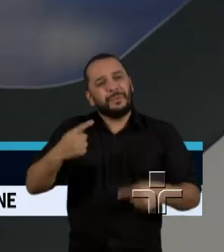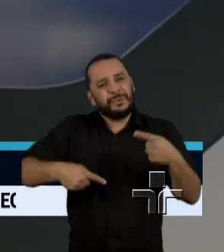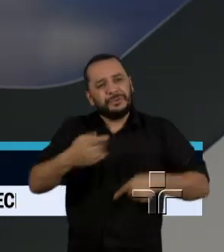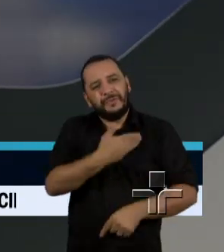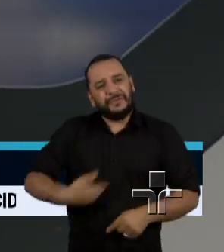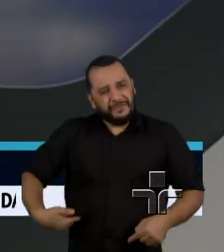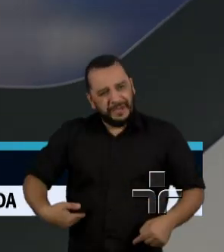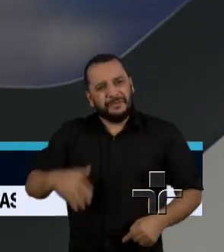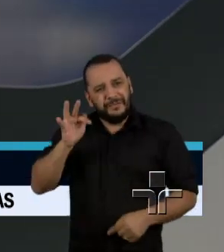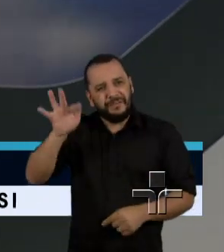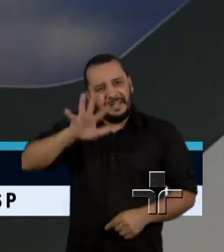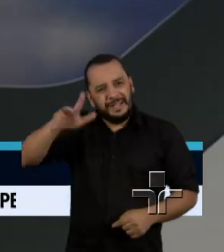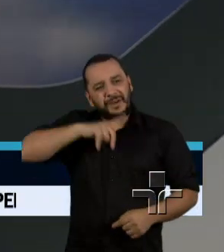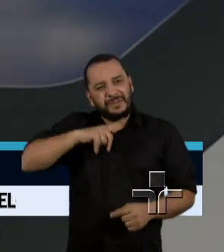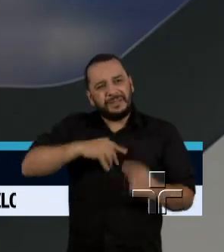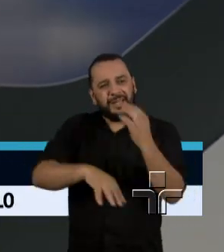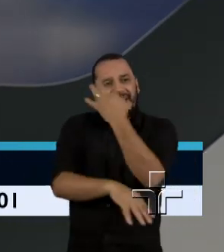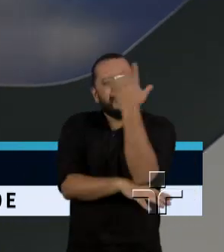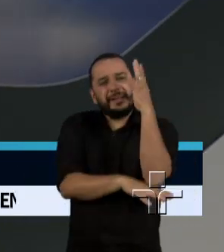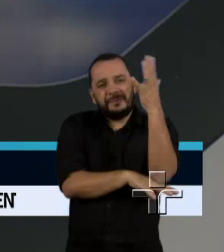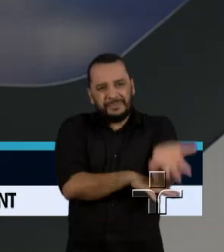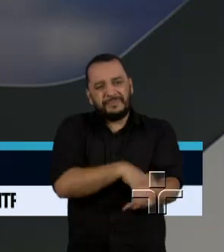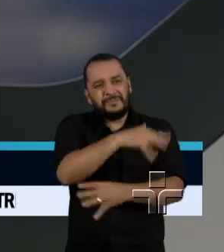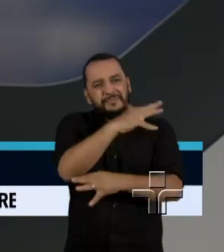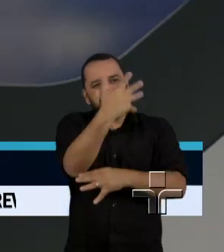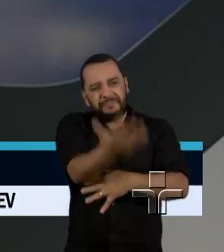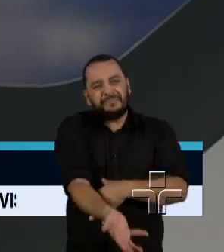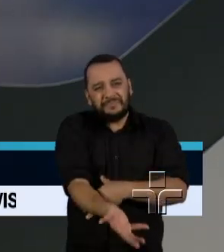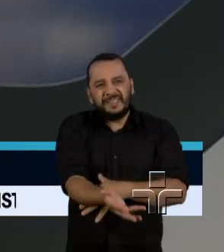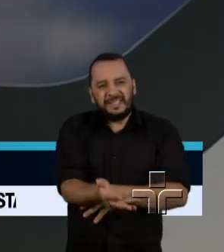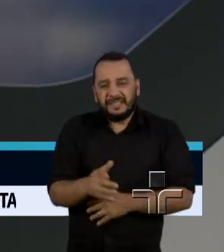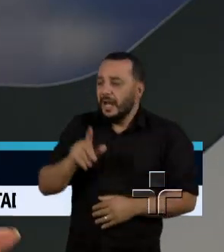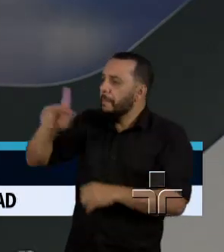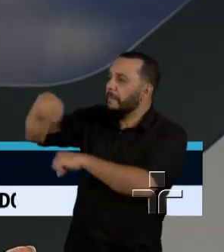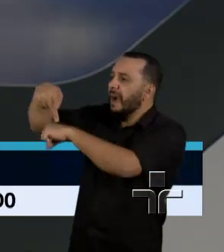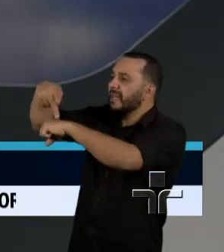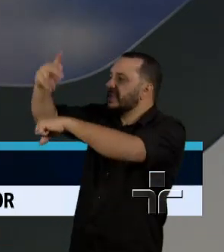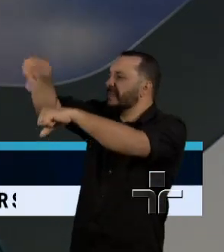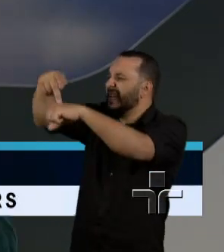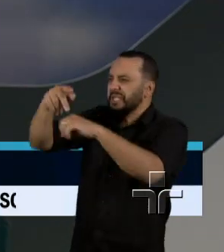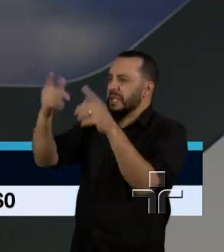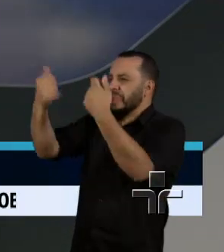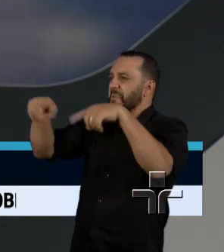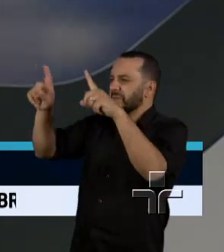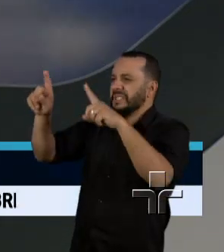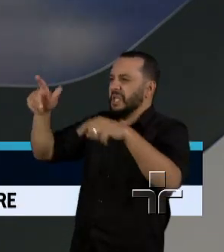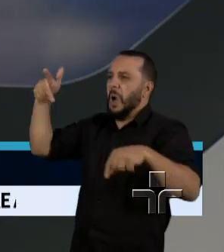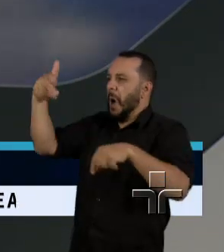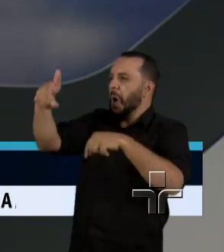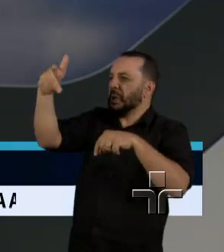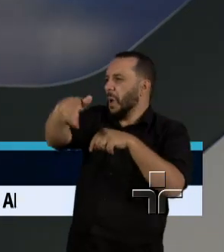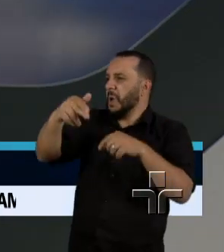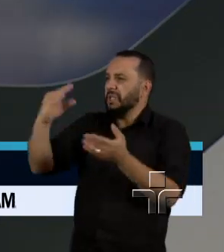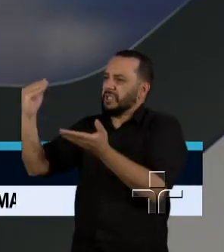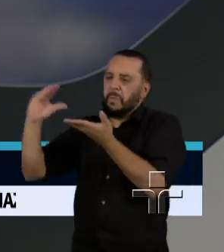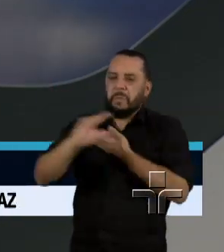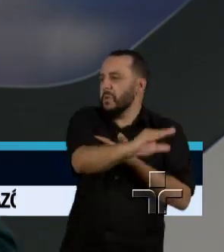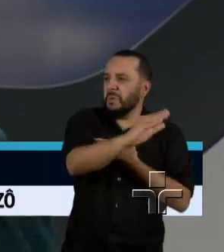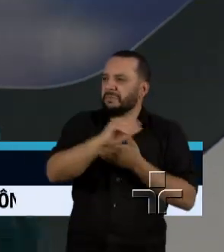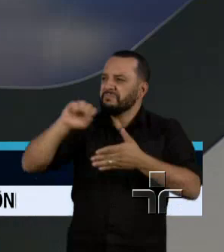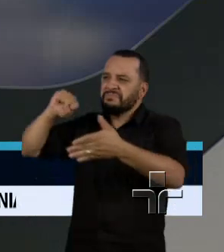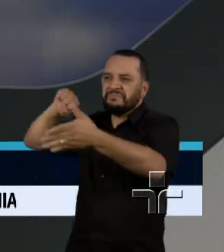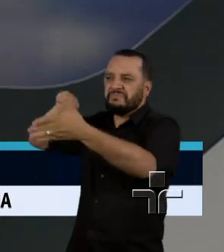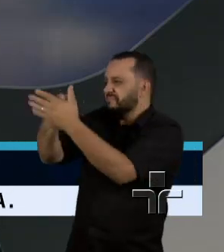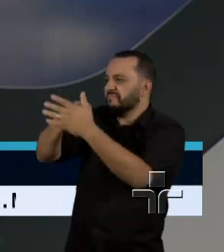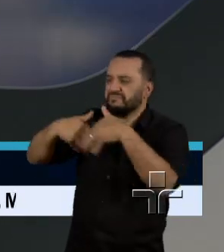relação ao desmatamento, a perda de recursos do exterior que são destinados ao Brasil, que é uma coisa insana. E